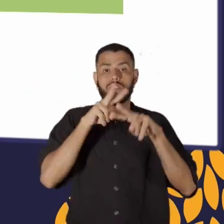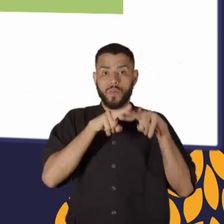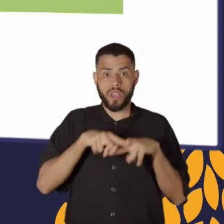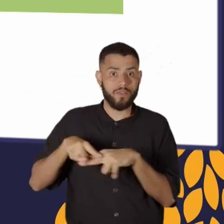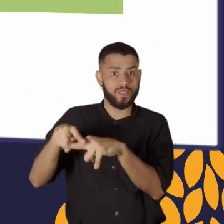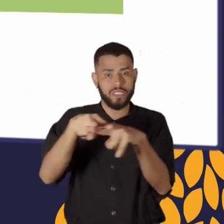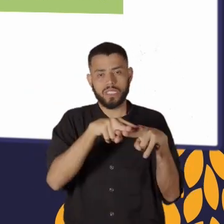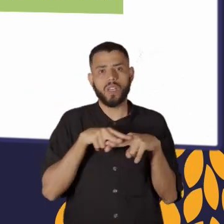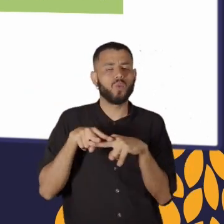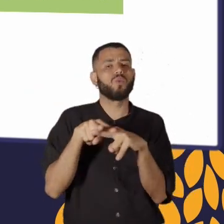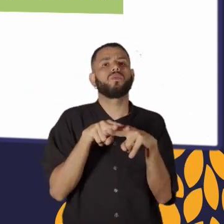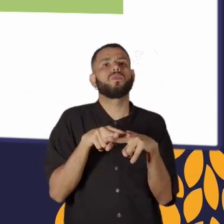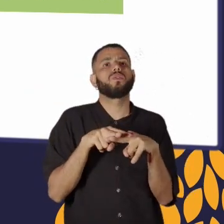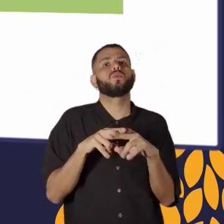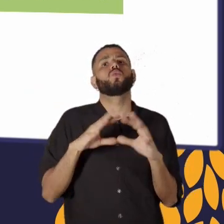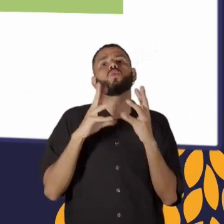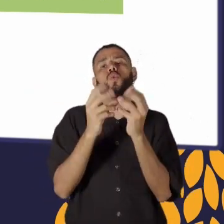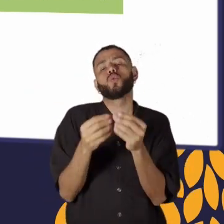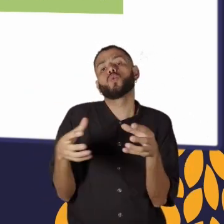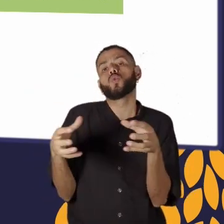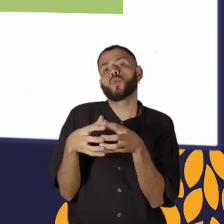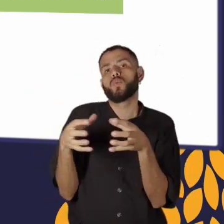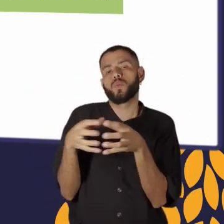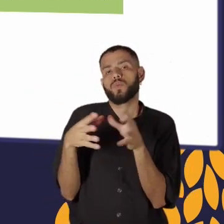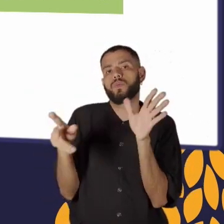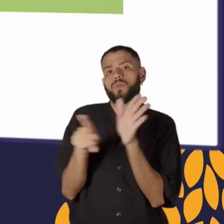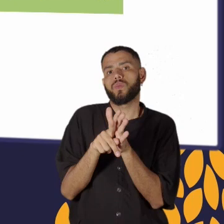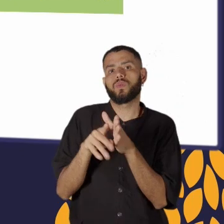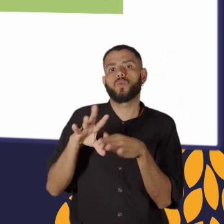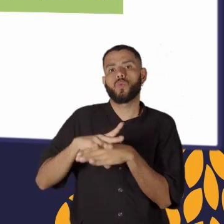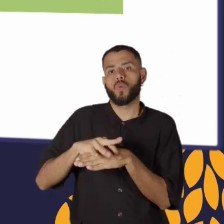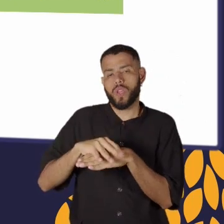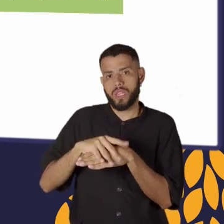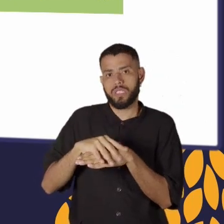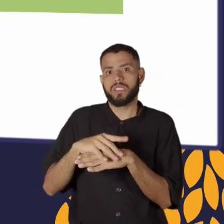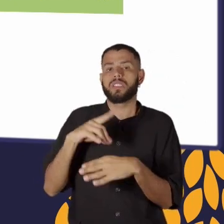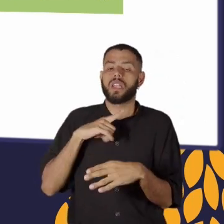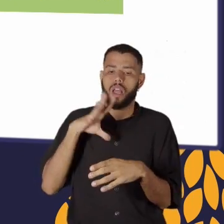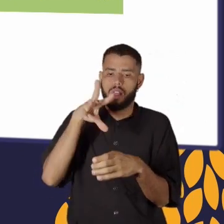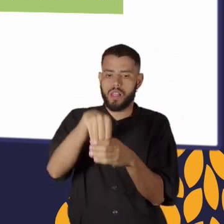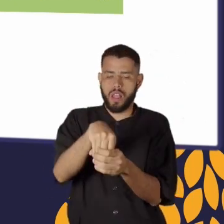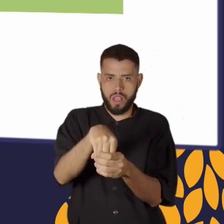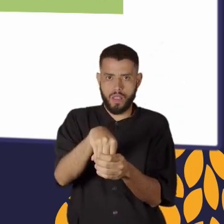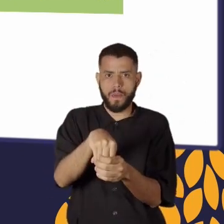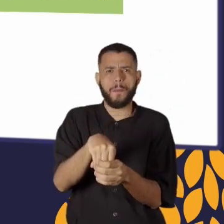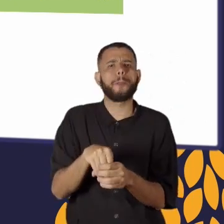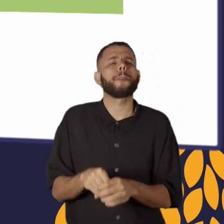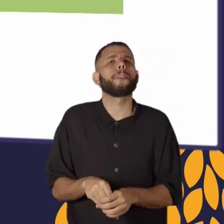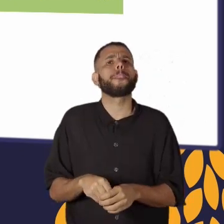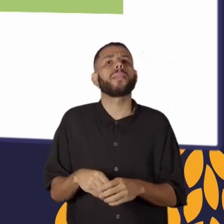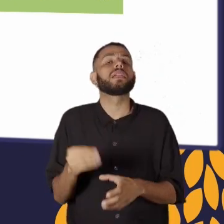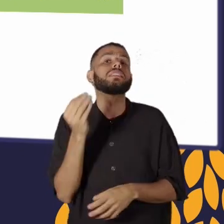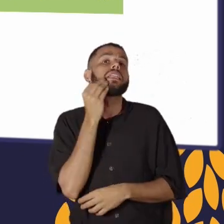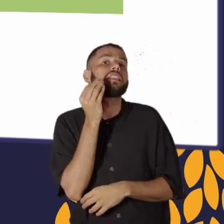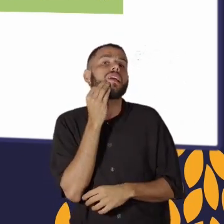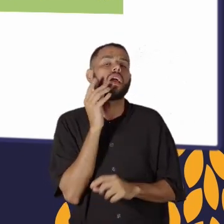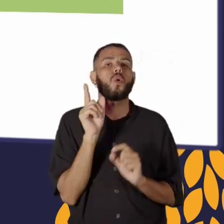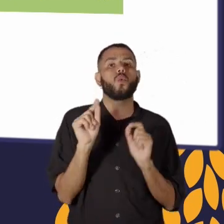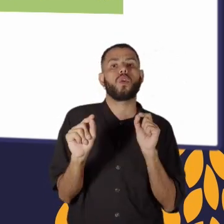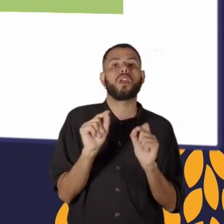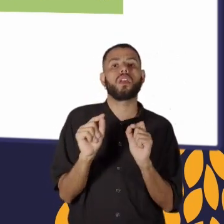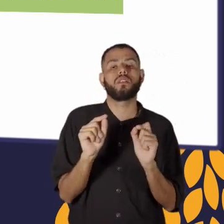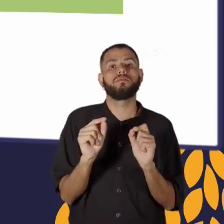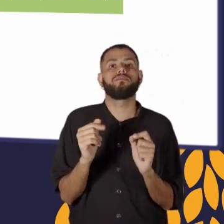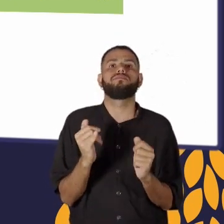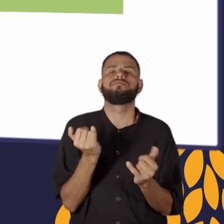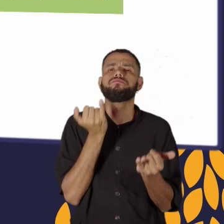meta-análise de todos esses grupos de doenças, das doenças que estão naqueles grupos, para tentar trazer um dado